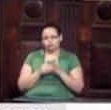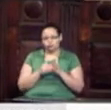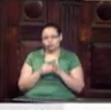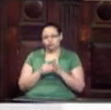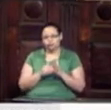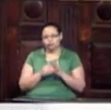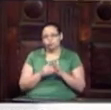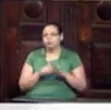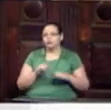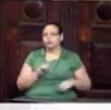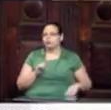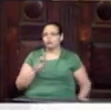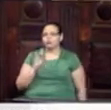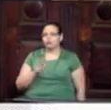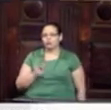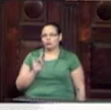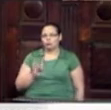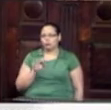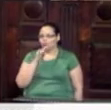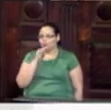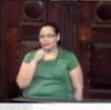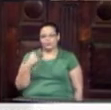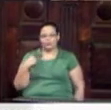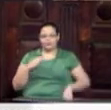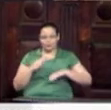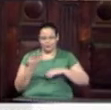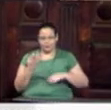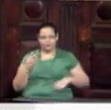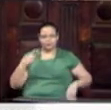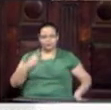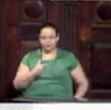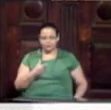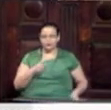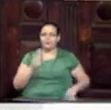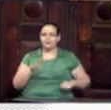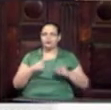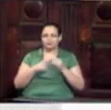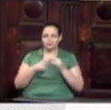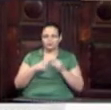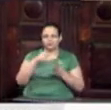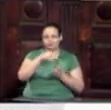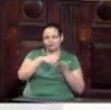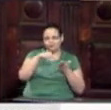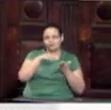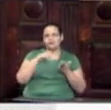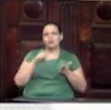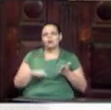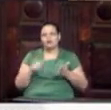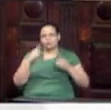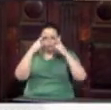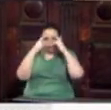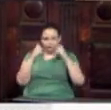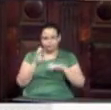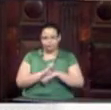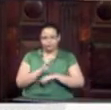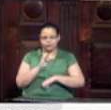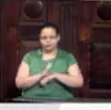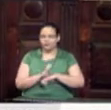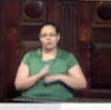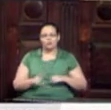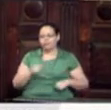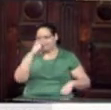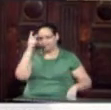resistência. Não é só o dedo que aperta o gatilho, tem o dedo da caneta que legitima a violência do Estado. E essas pessoas nunca